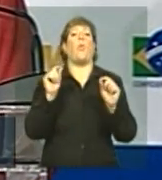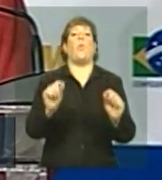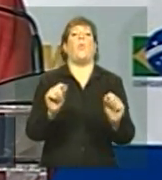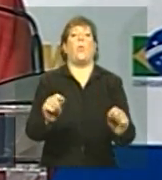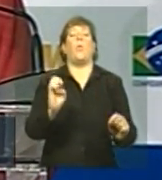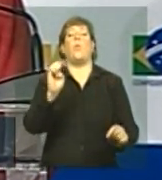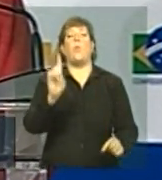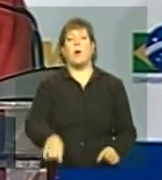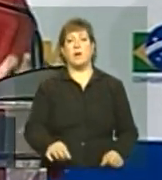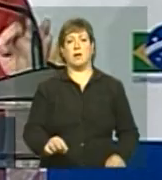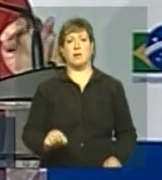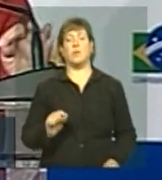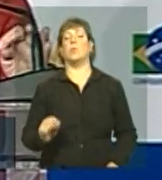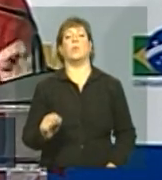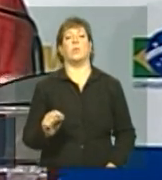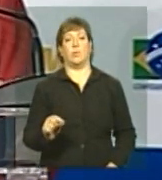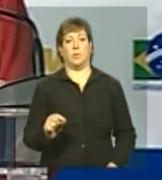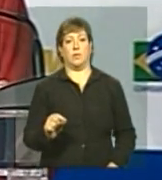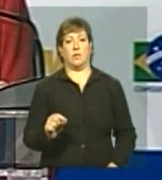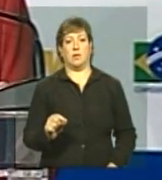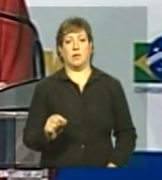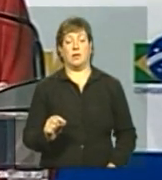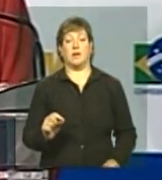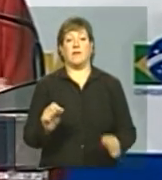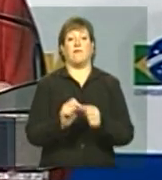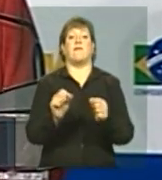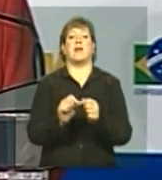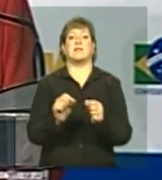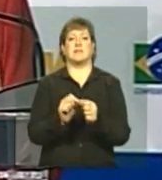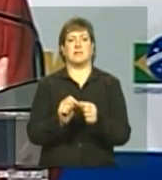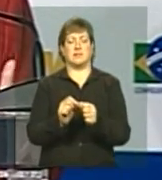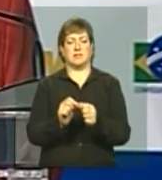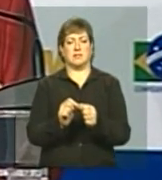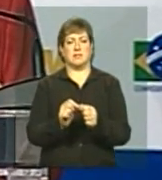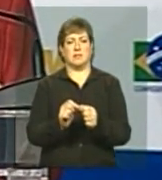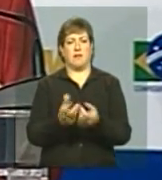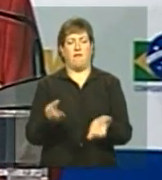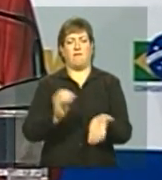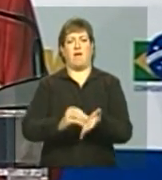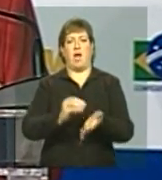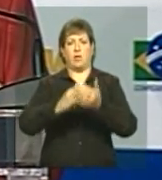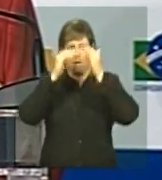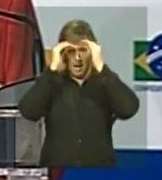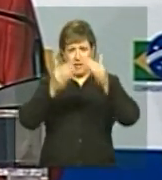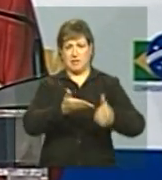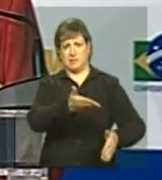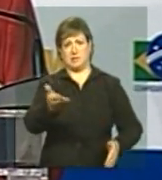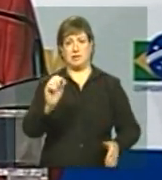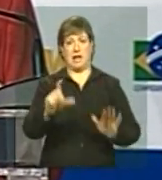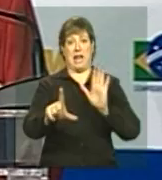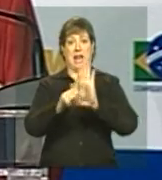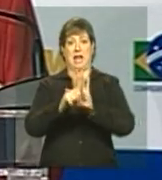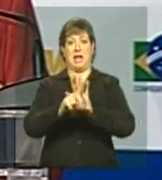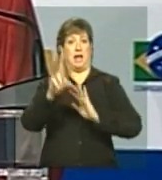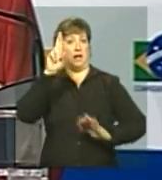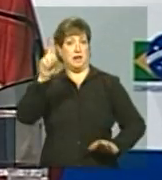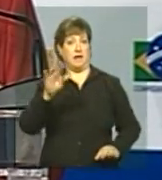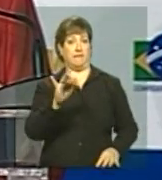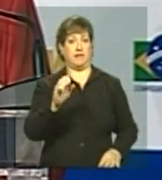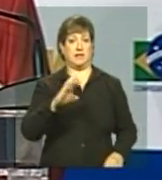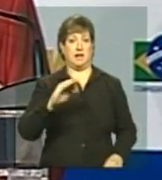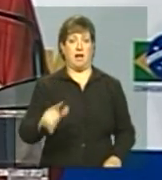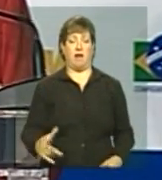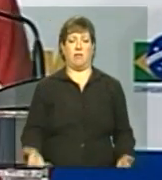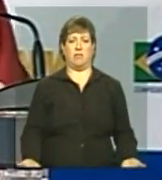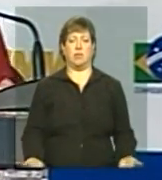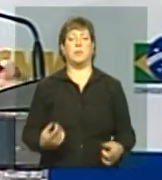de fato, que produz um desrespeito à lei de responsabilidade fiscal